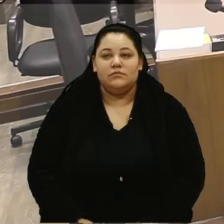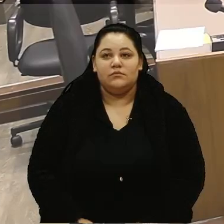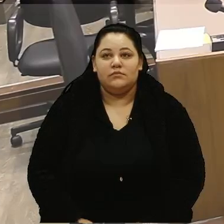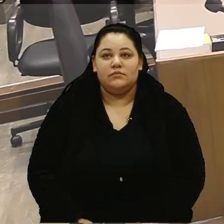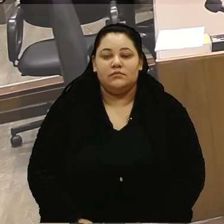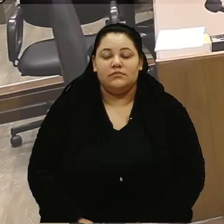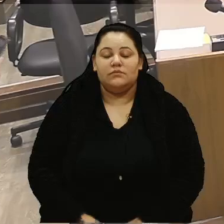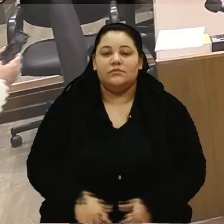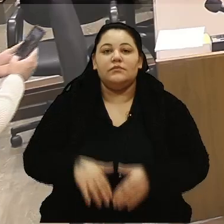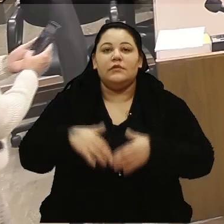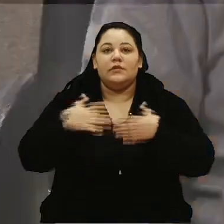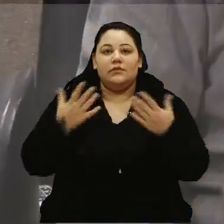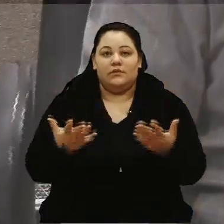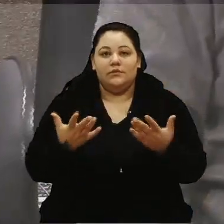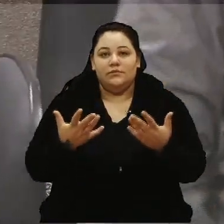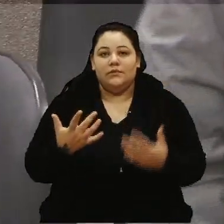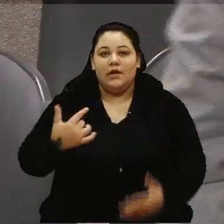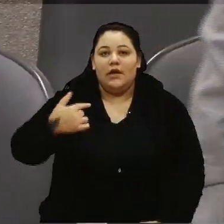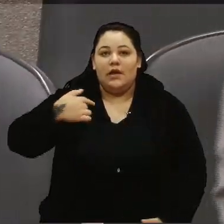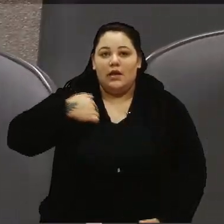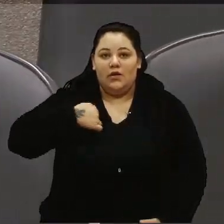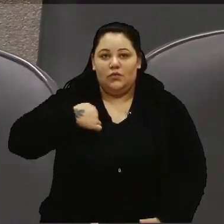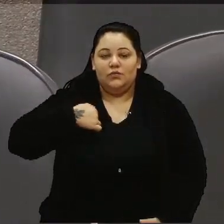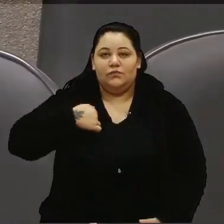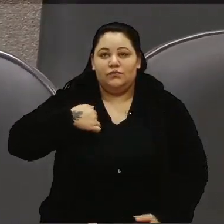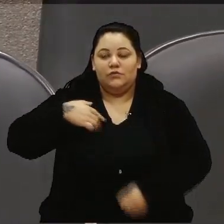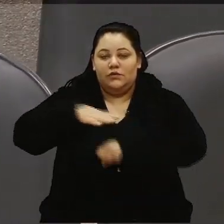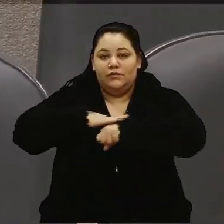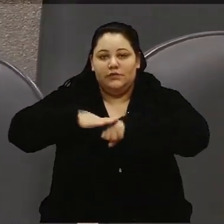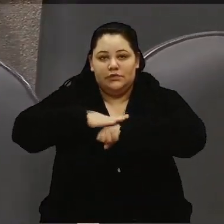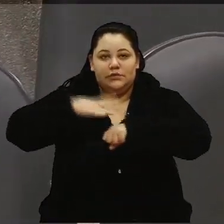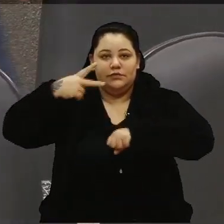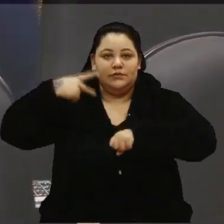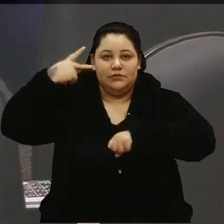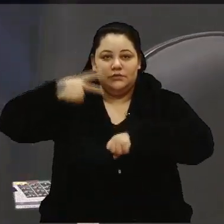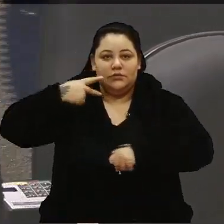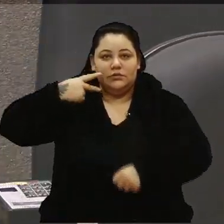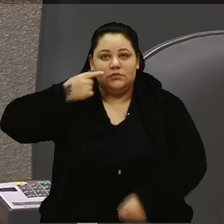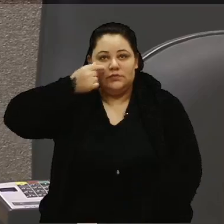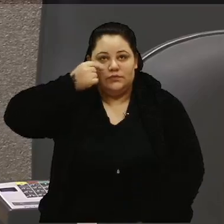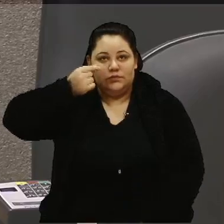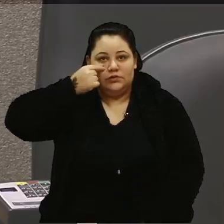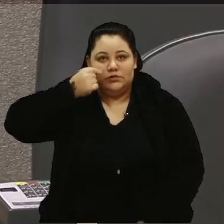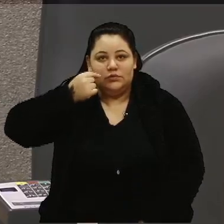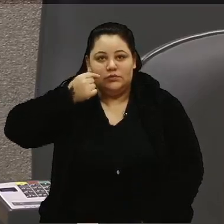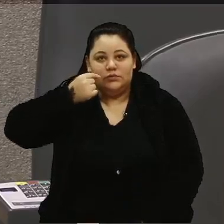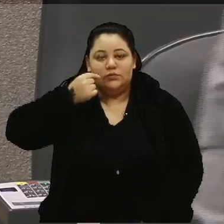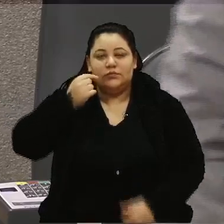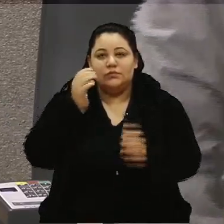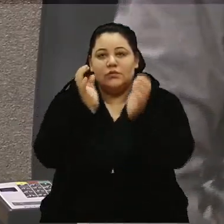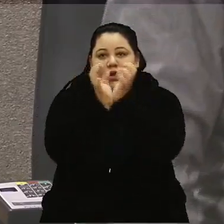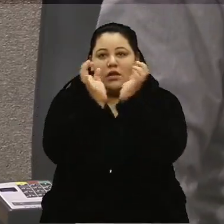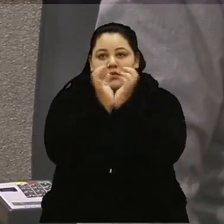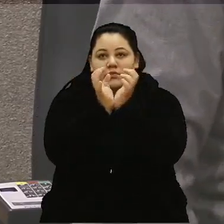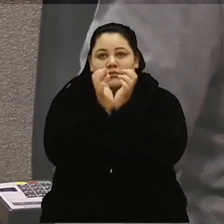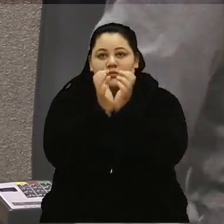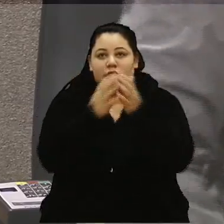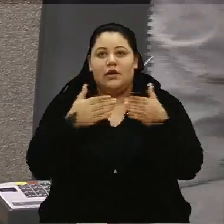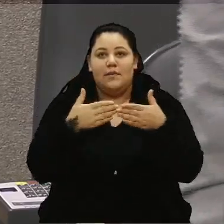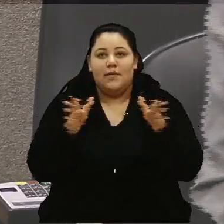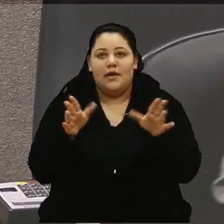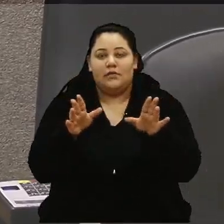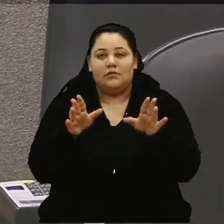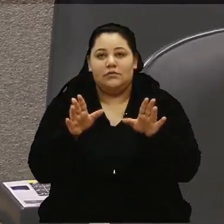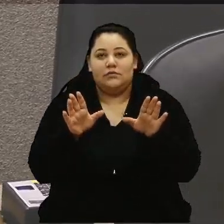Então, eu, conversando com o vereador Friso, colegas, eu deixo aberto a bancada para votar, mas